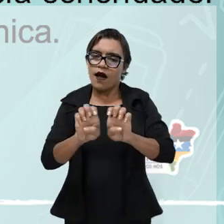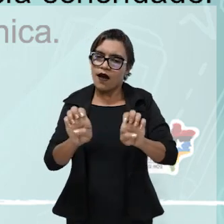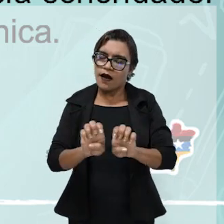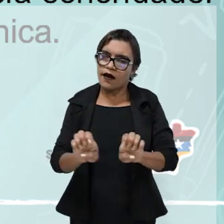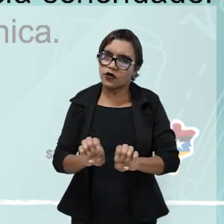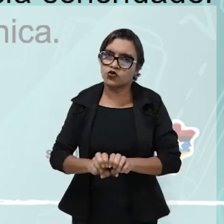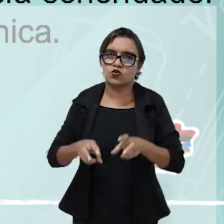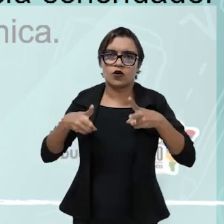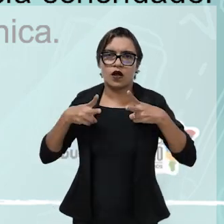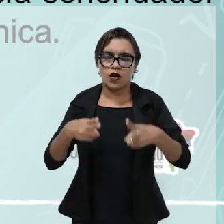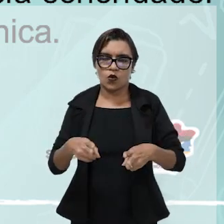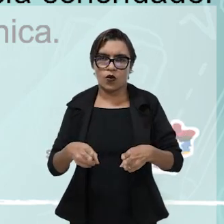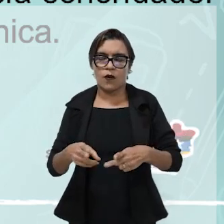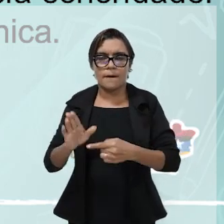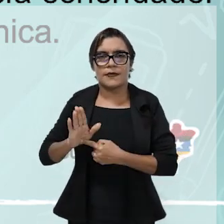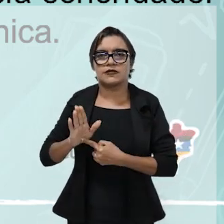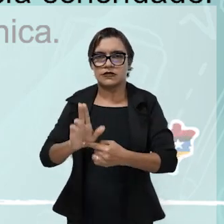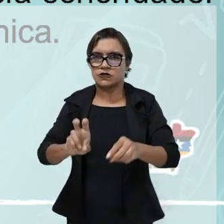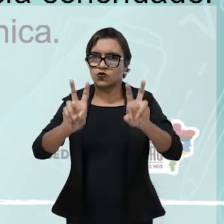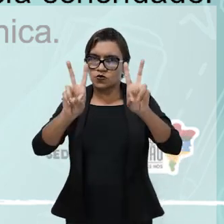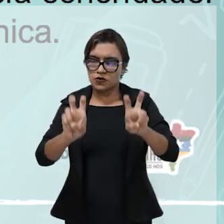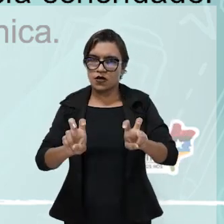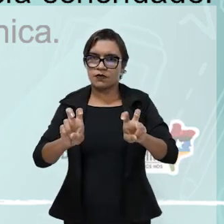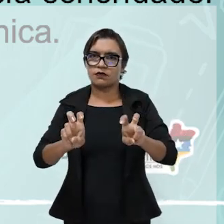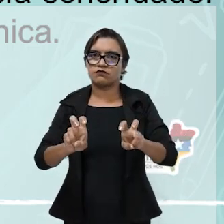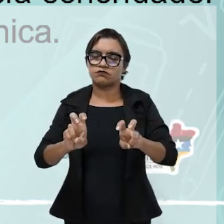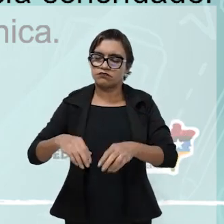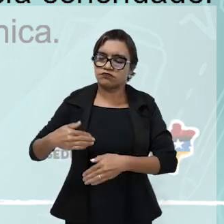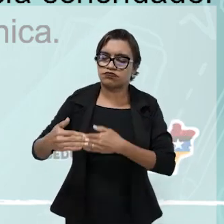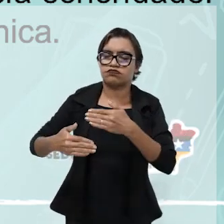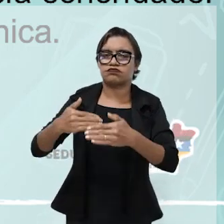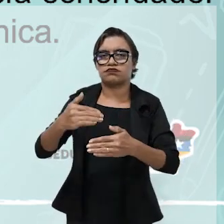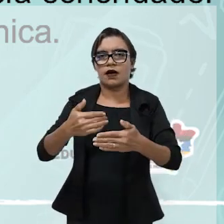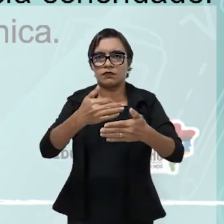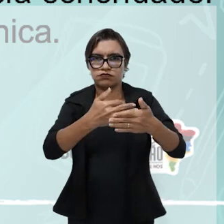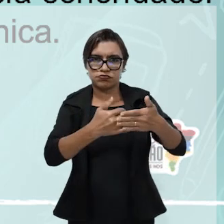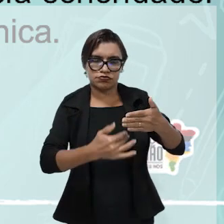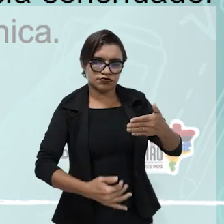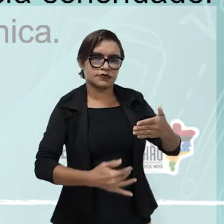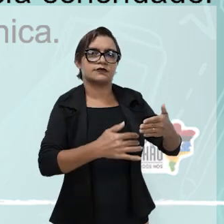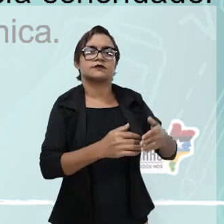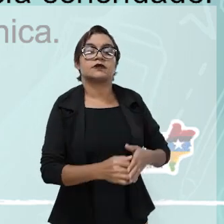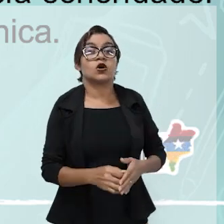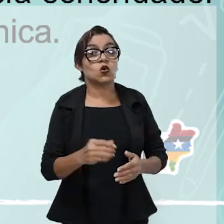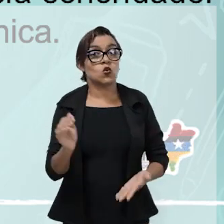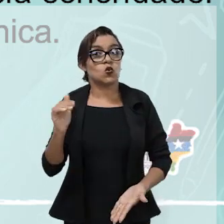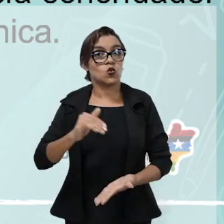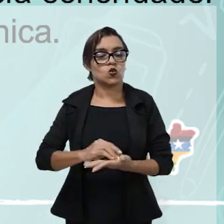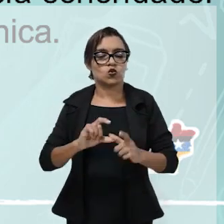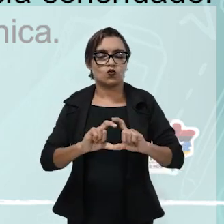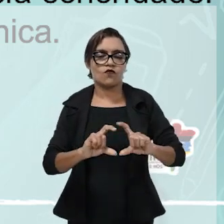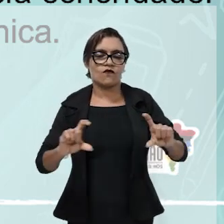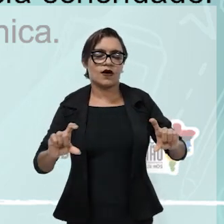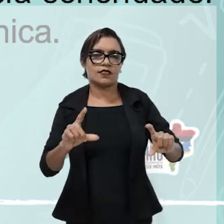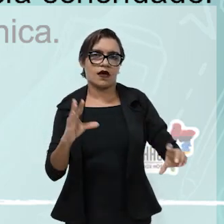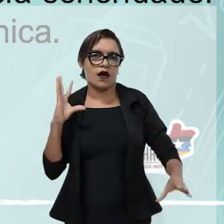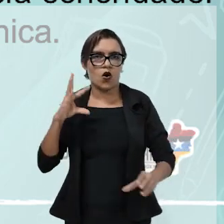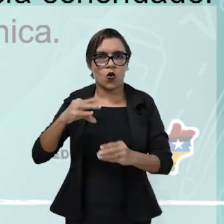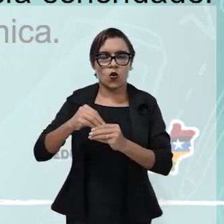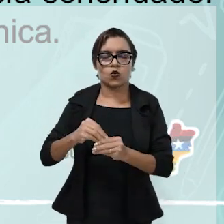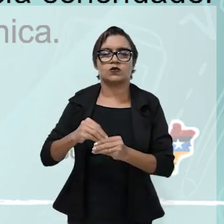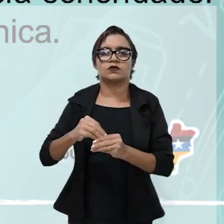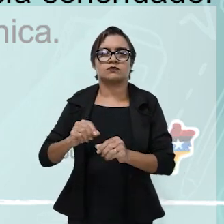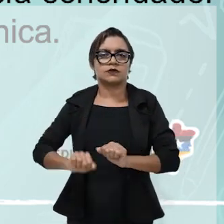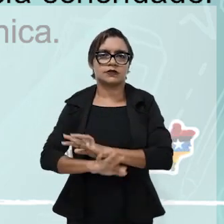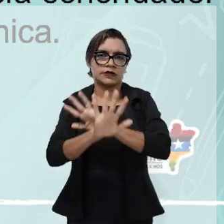Começa com a apresentação de um tema, que passa a ser desenvolvido, e geralmente no último verso contém uma conclusão que esclarece a